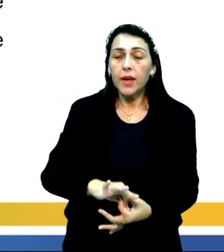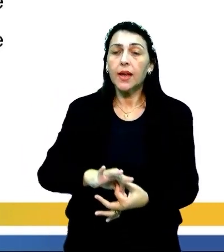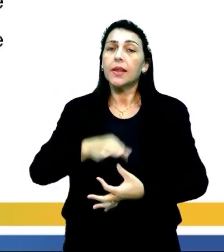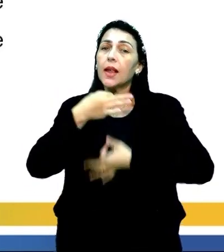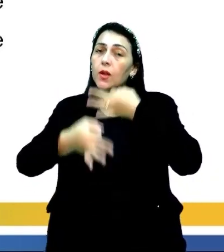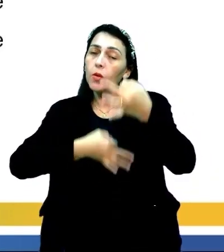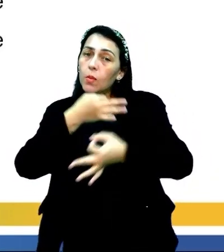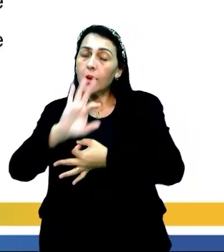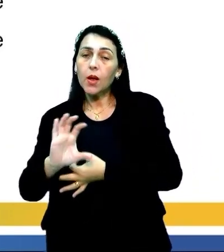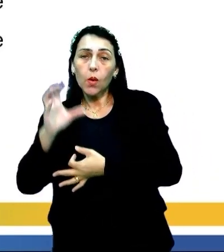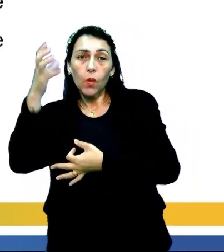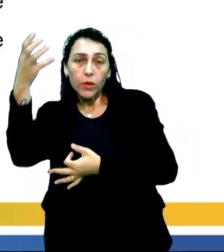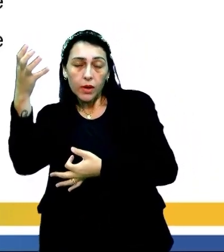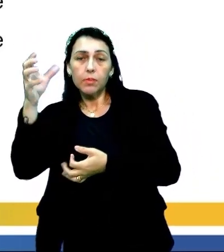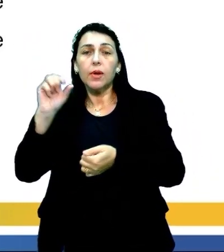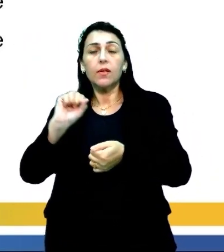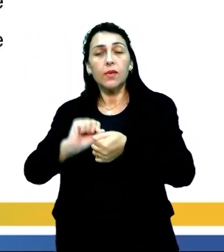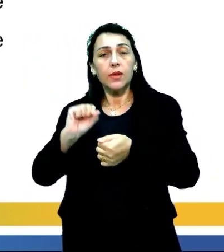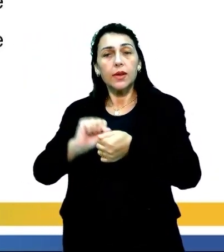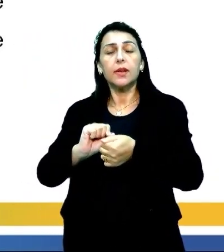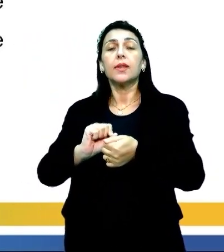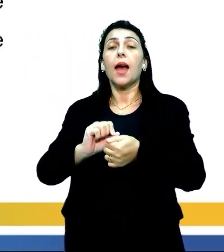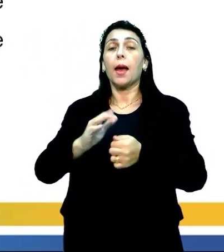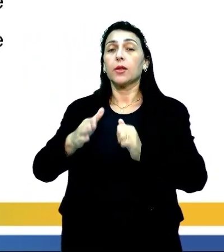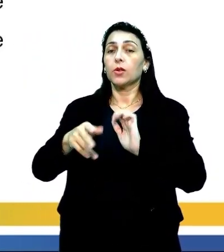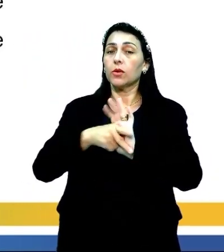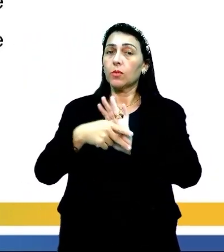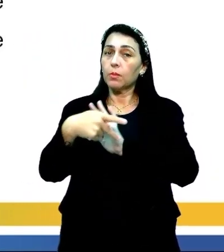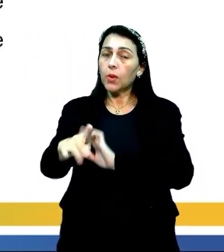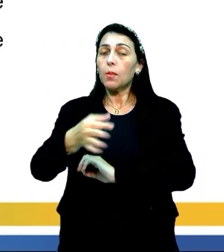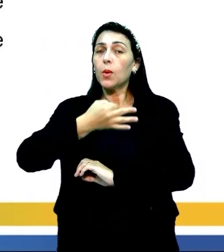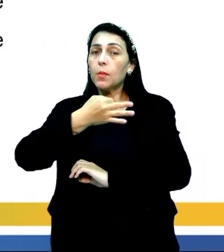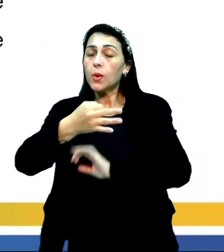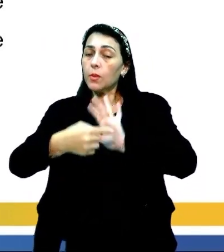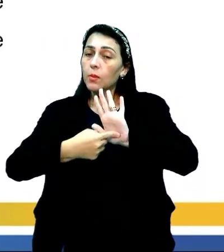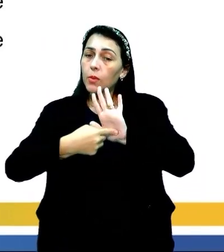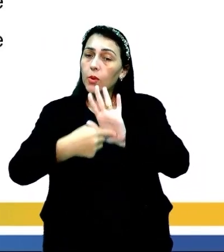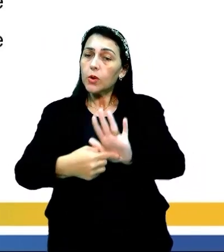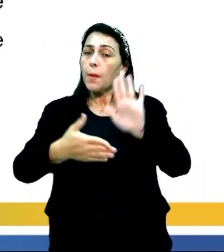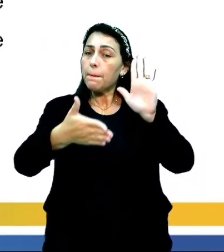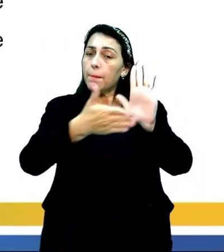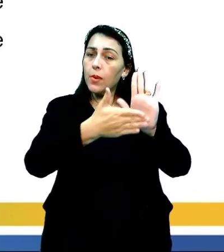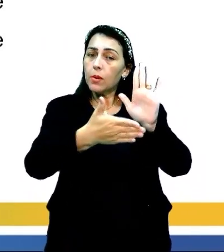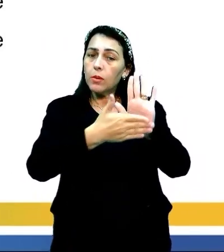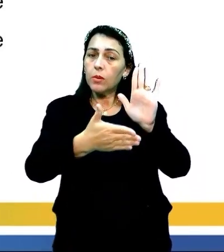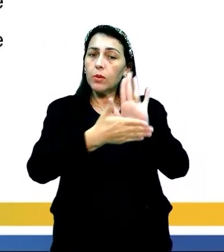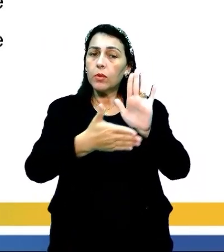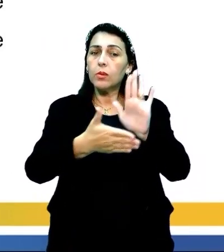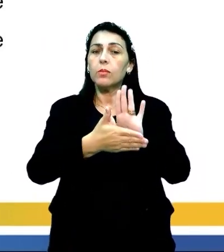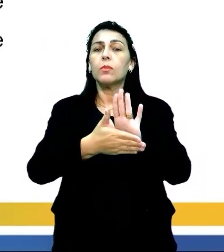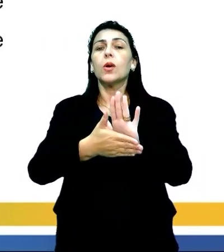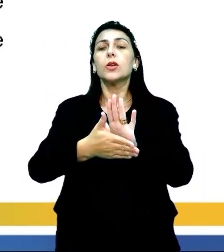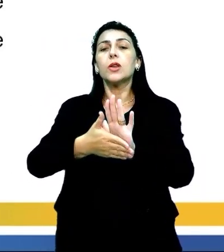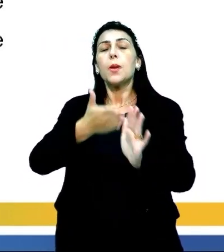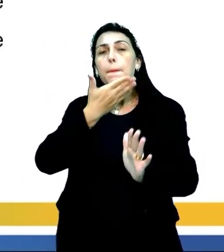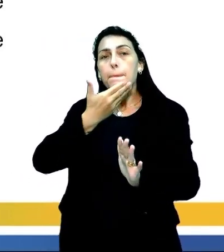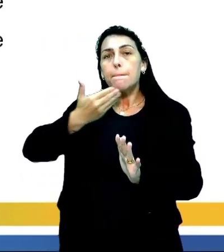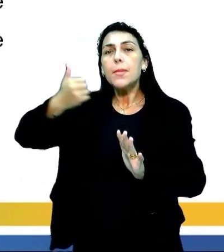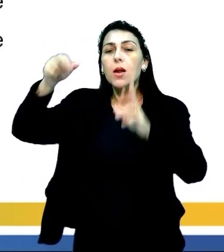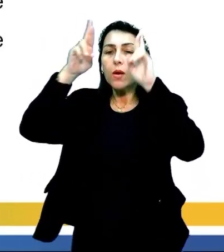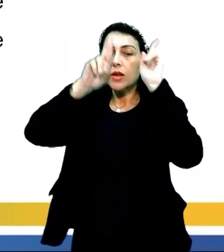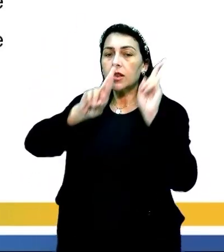argumentos, fatos para a defesa do seu ponto de vista, apresentando proposta de intervenção